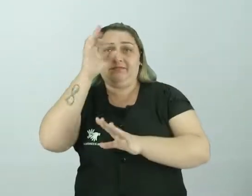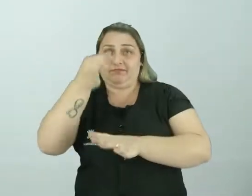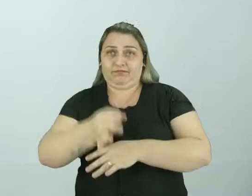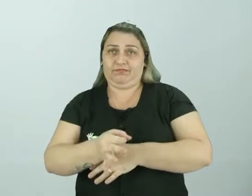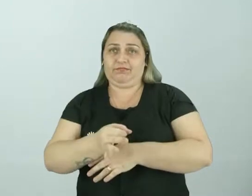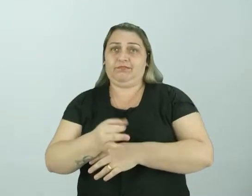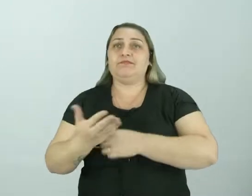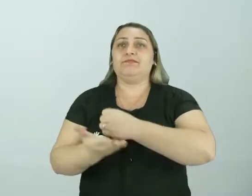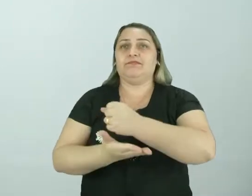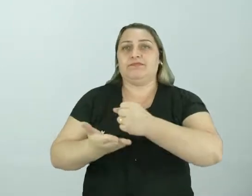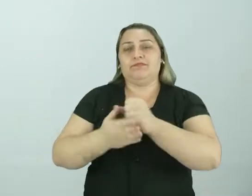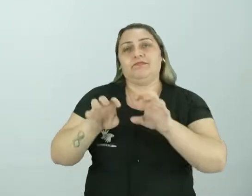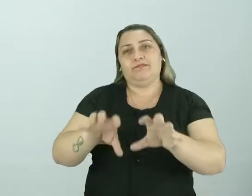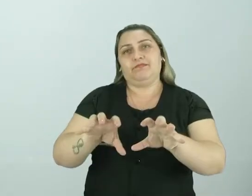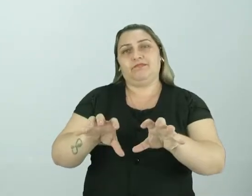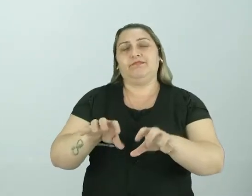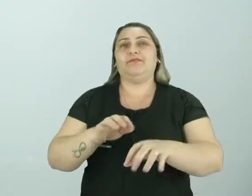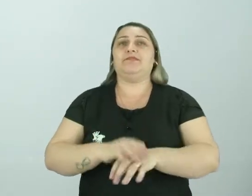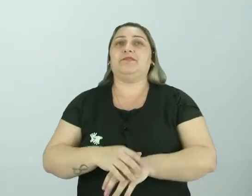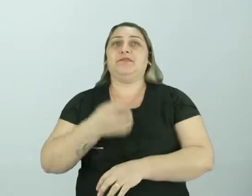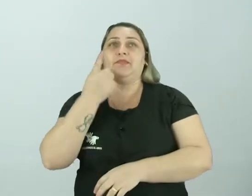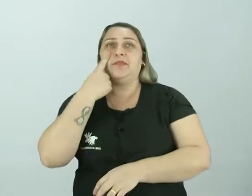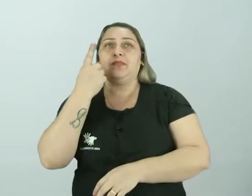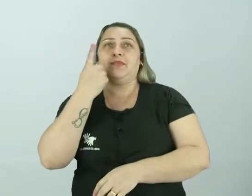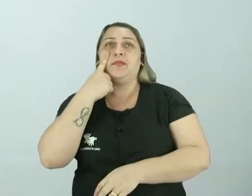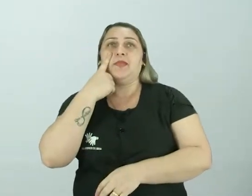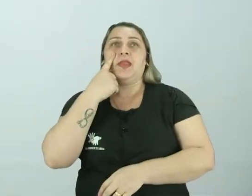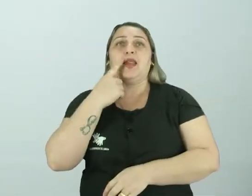certo? Então, basicamente, vai ser isso. Mas observem aí.